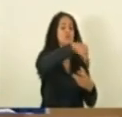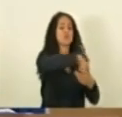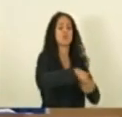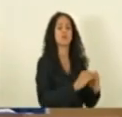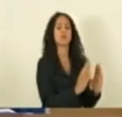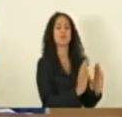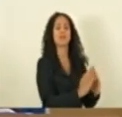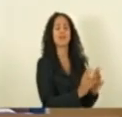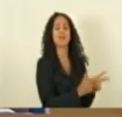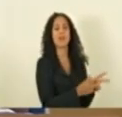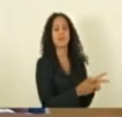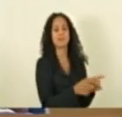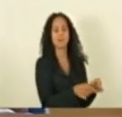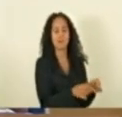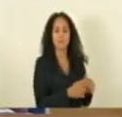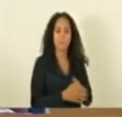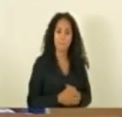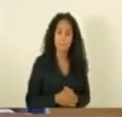Ele começou